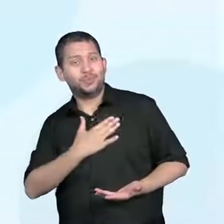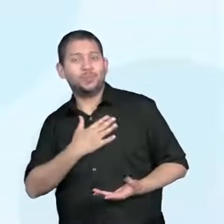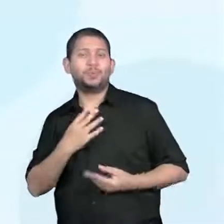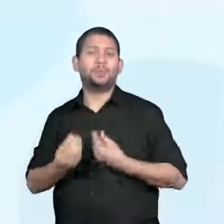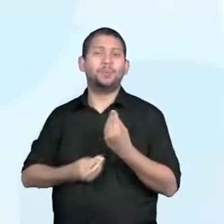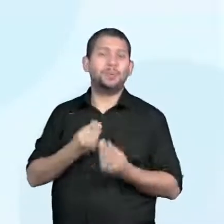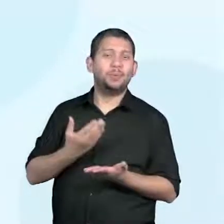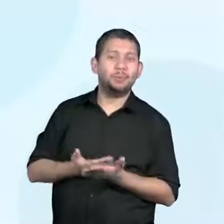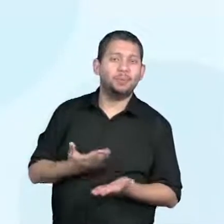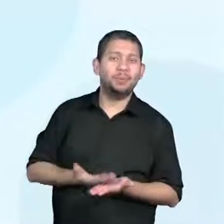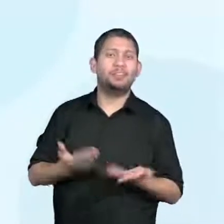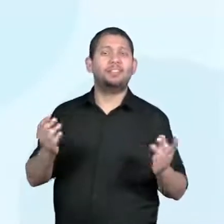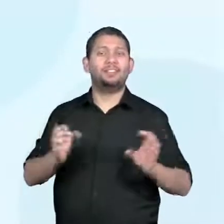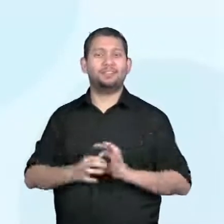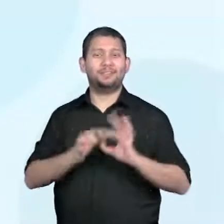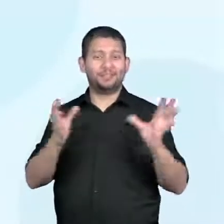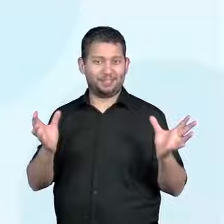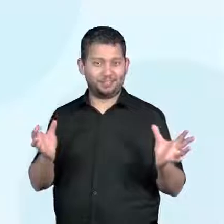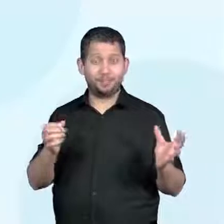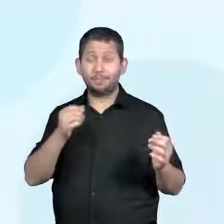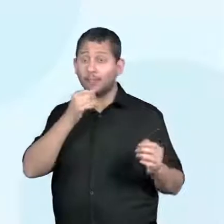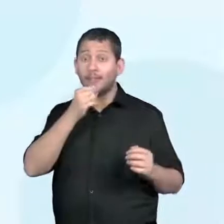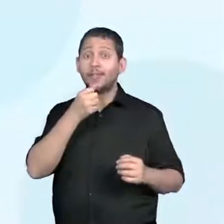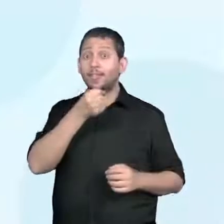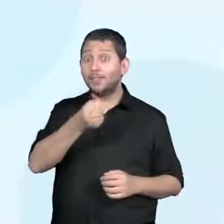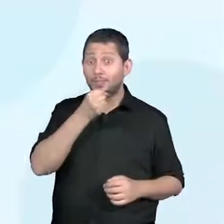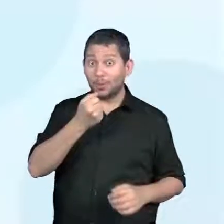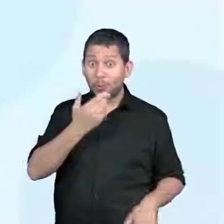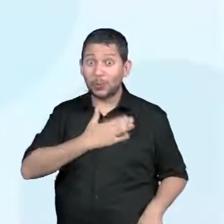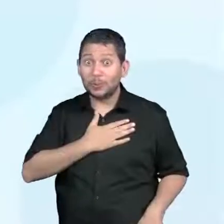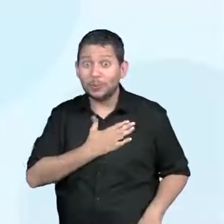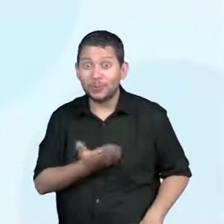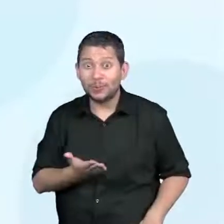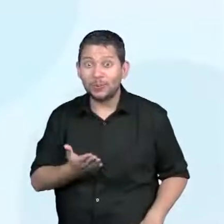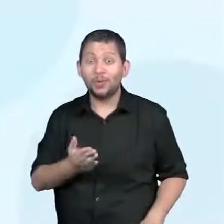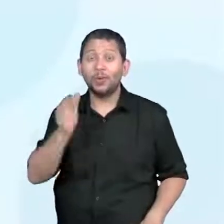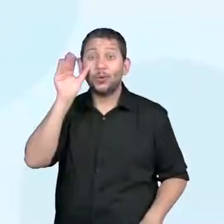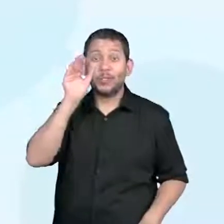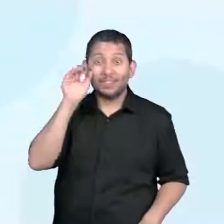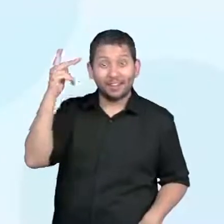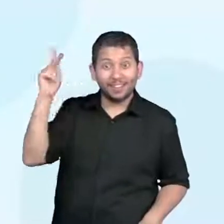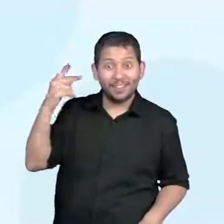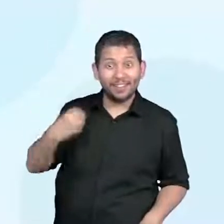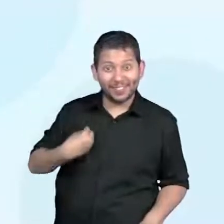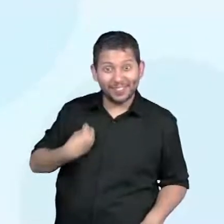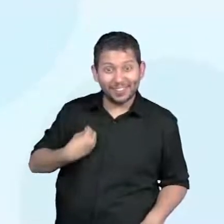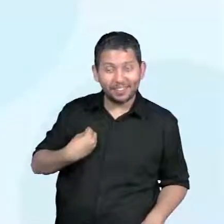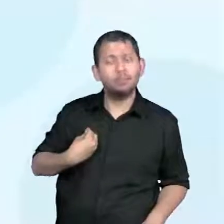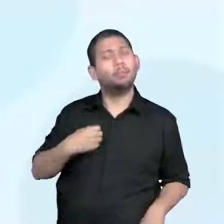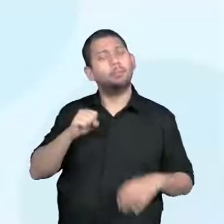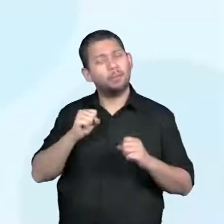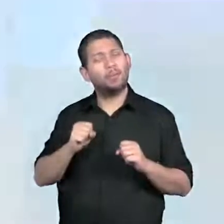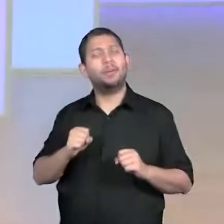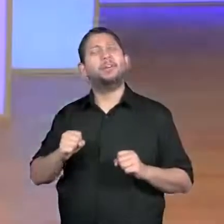aí de falar sobre entrevistas, saber um pouco mais da professora Ana Lu,